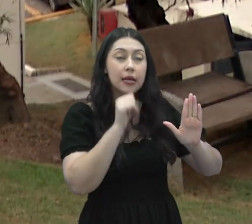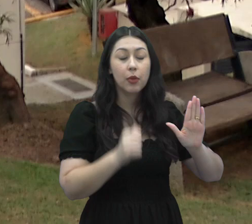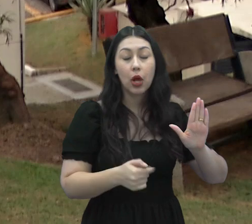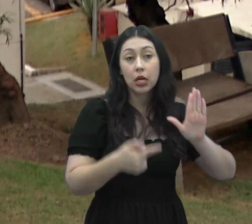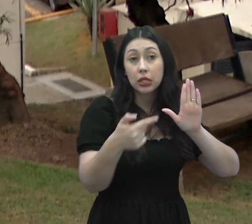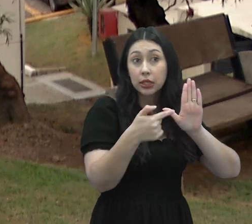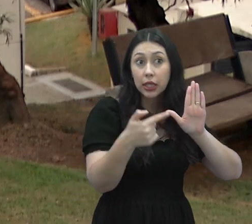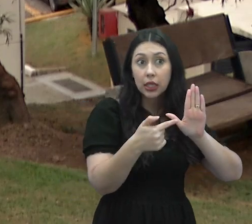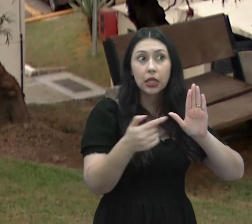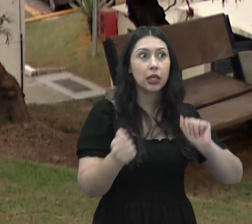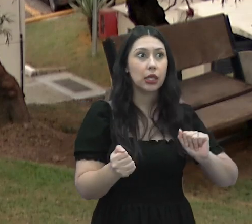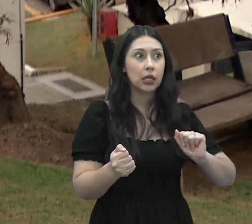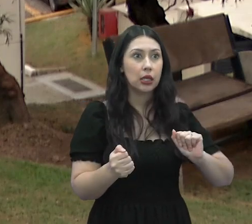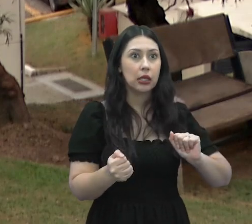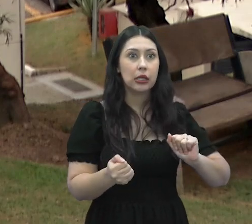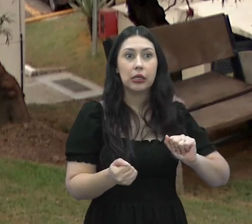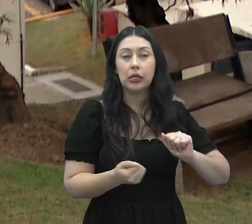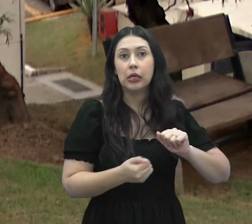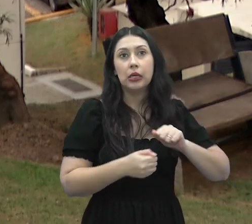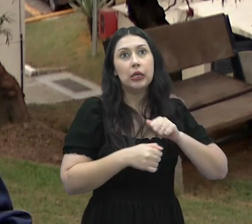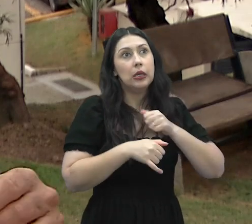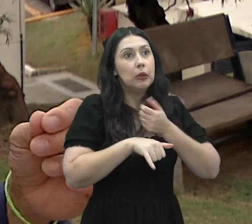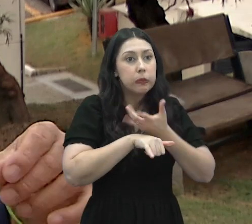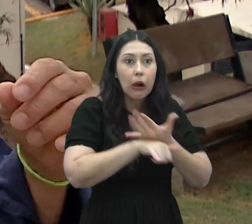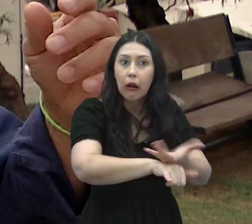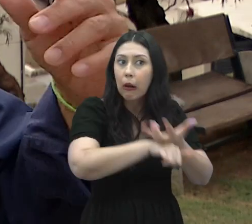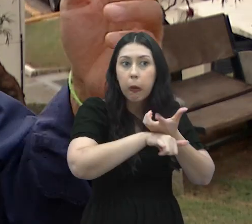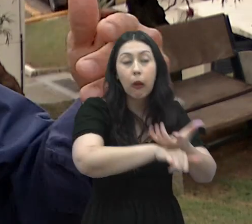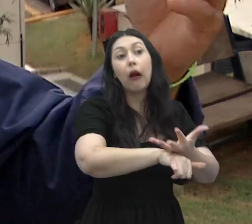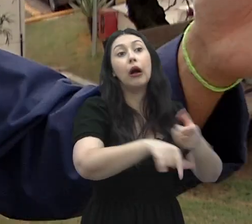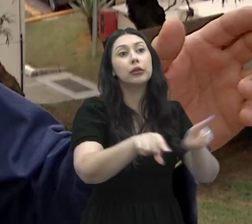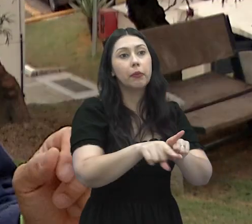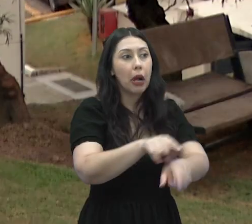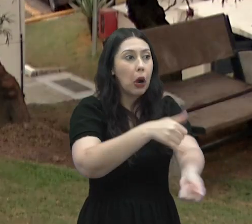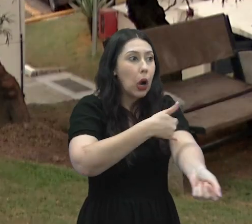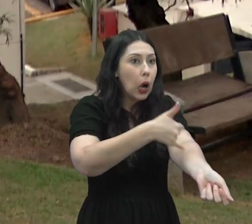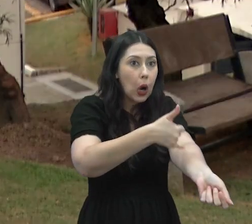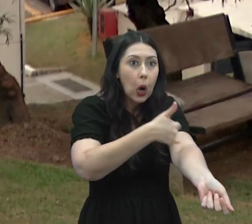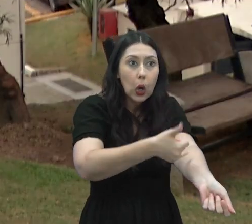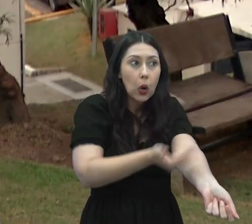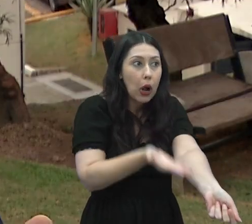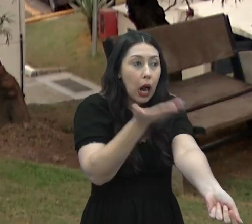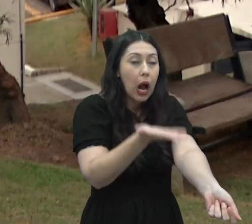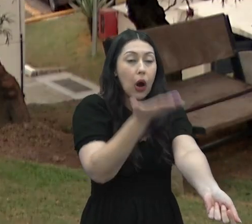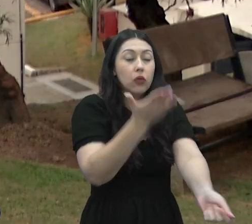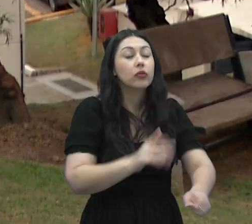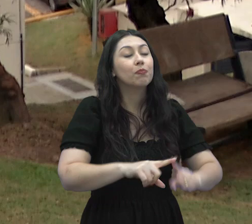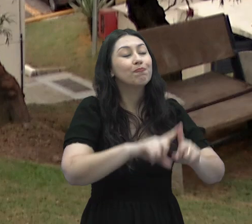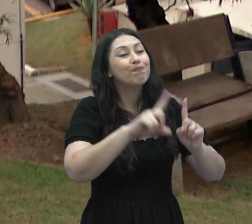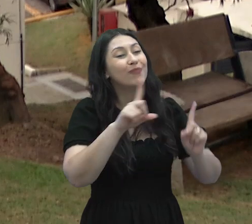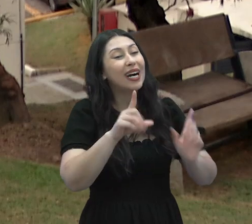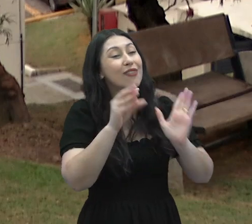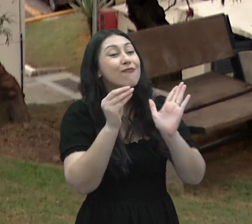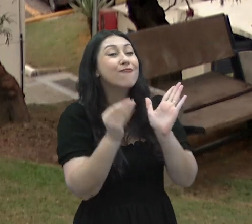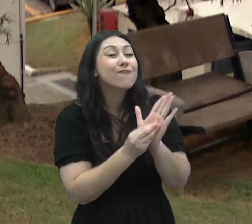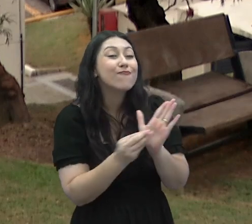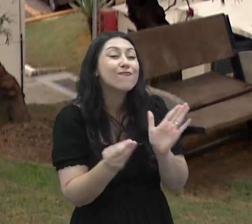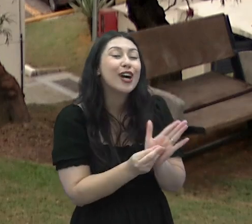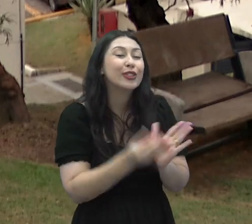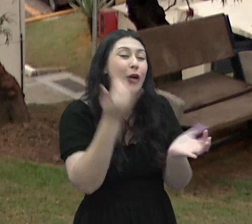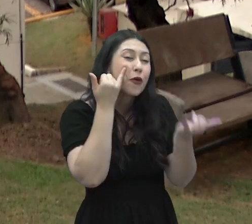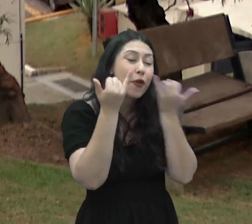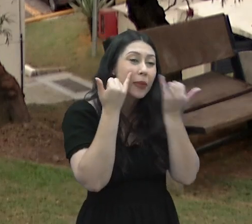alimento tem alto nível de caloria, esse alimento tem alto nível de gorduras, né? Mas infelizmente a gente não tem ainda